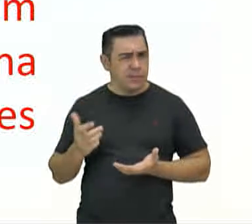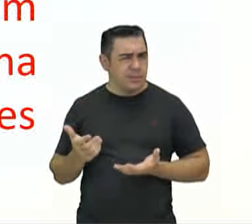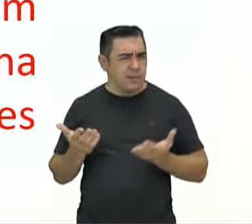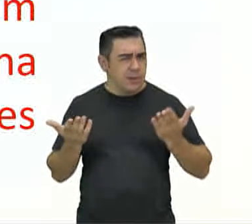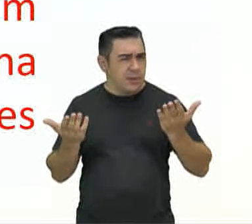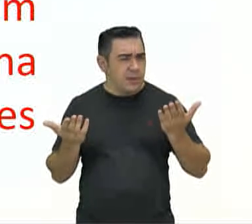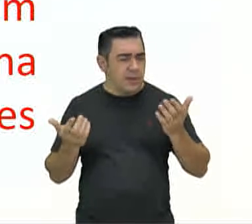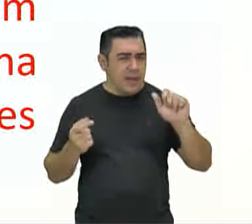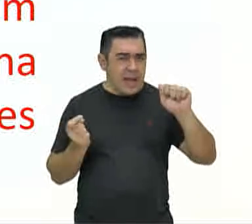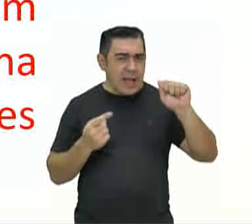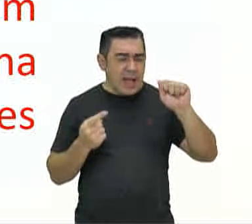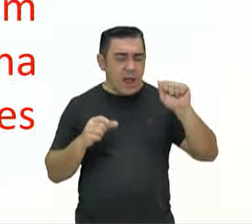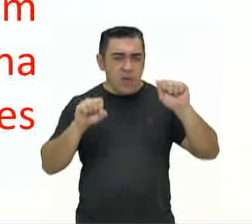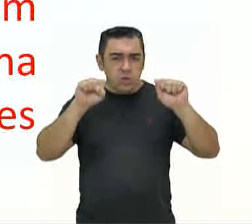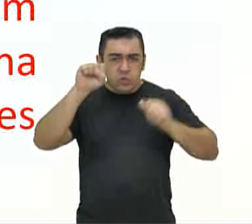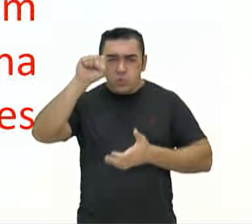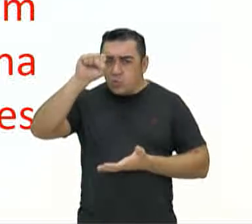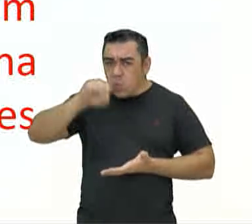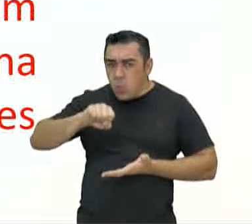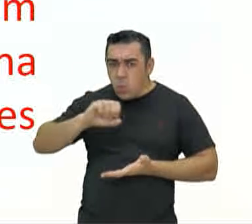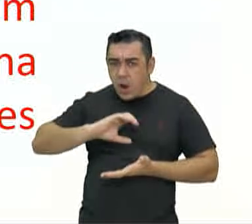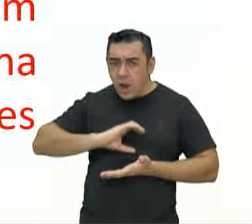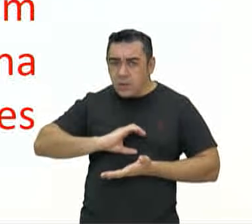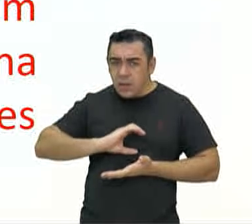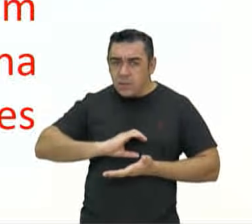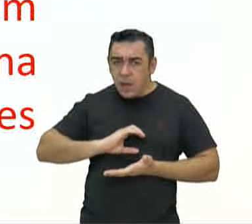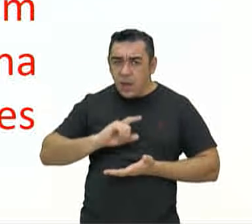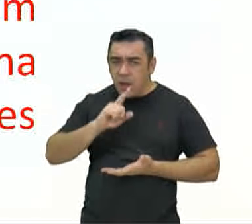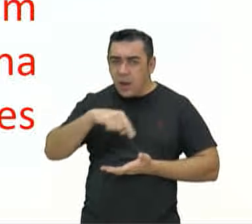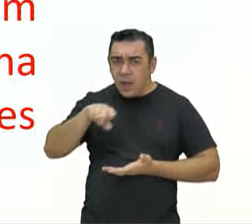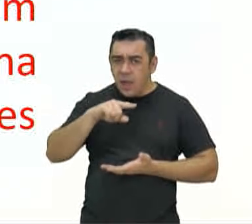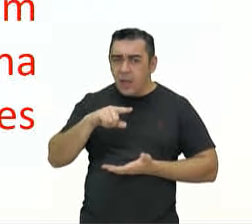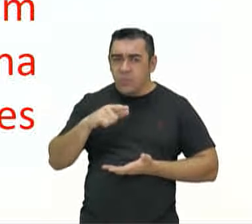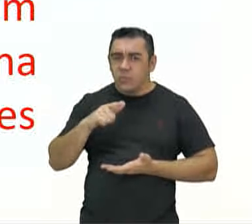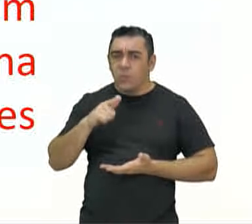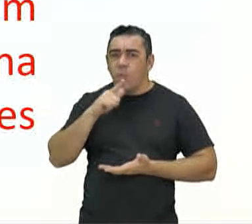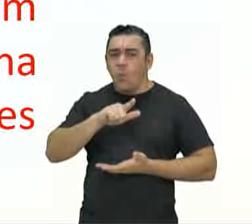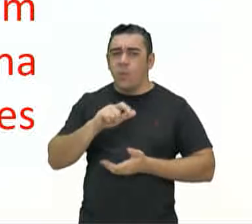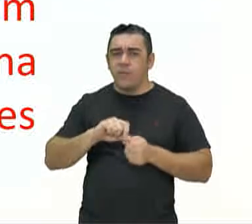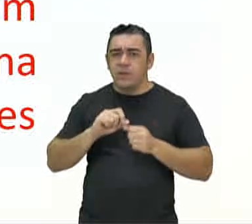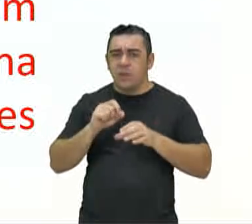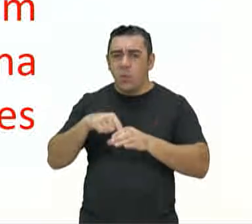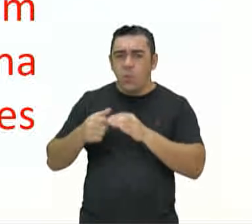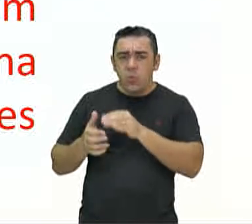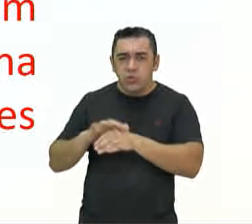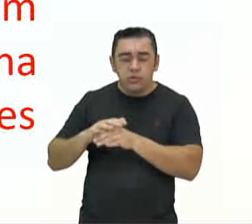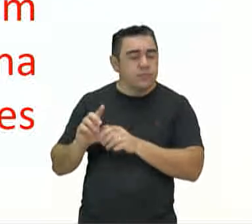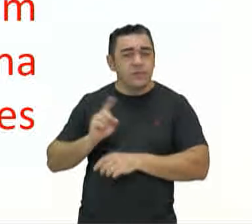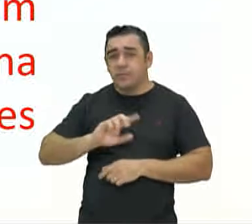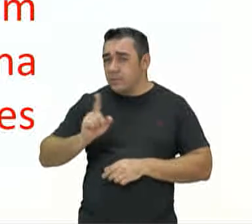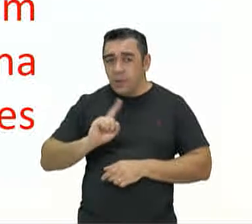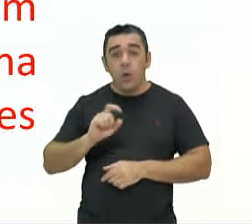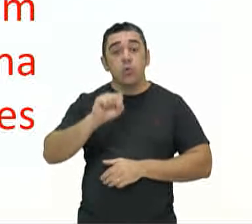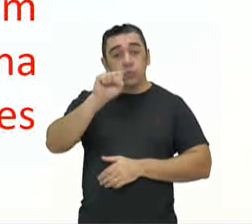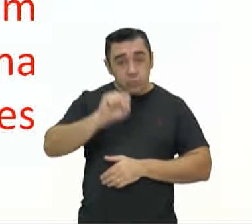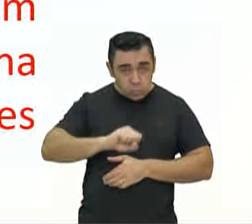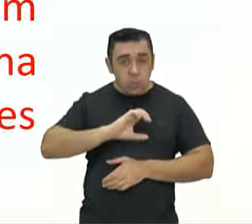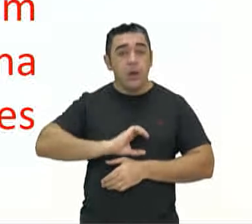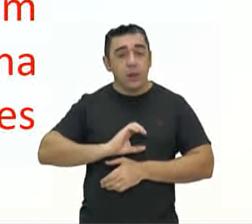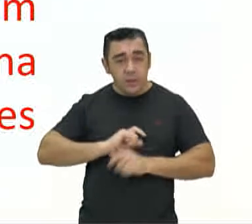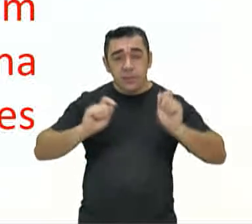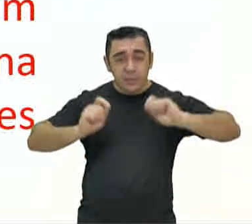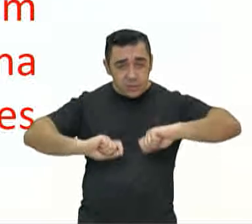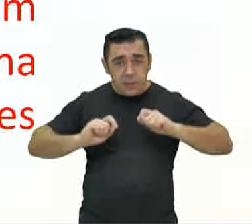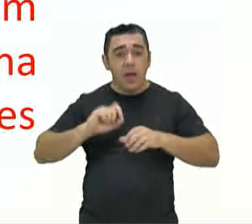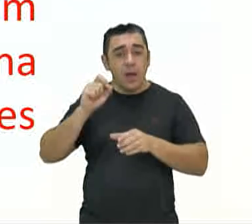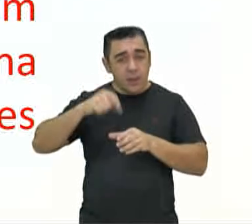cá, a região sul do Canadá possui terras não cultiváveis? Não. O sul é mais quente, lembra no Canadá? Ao